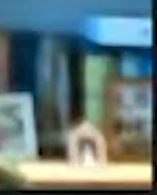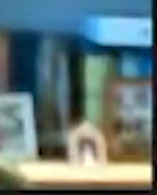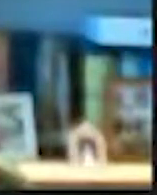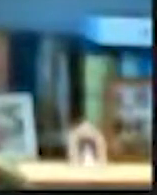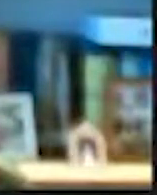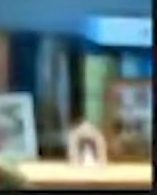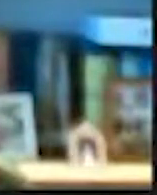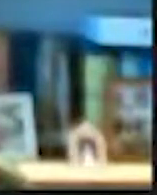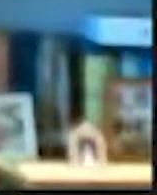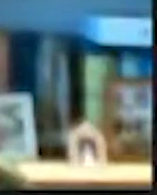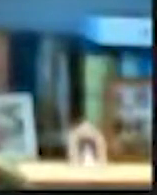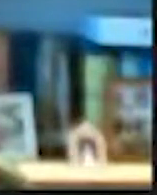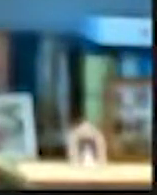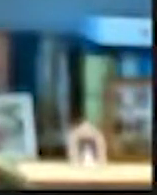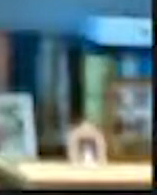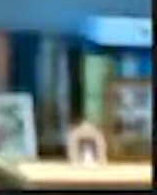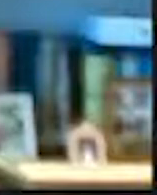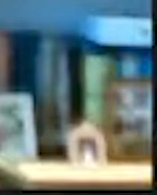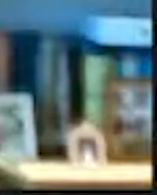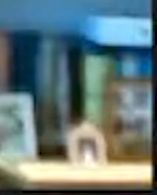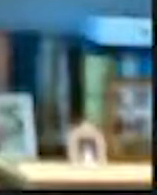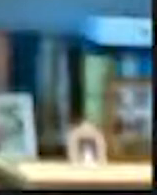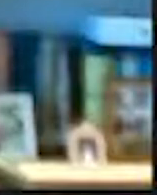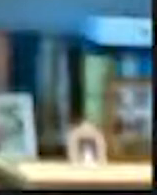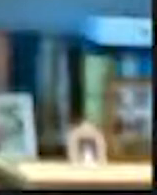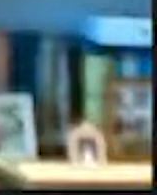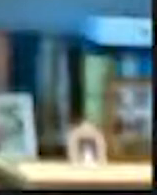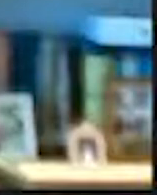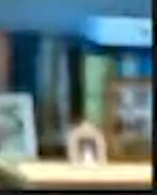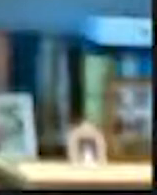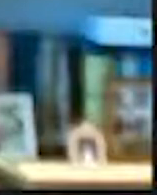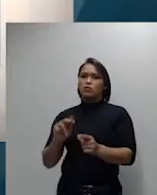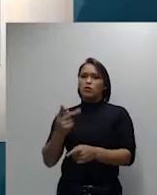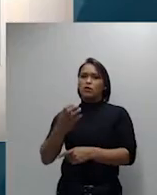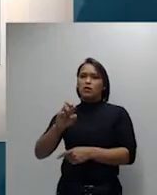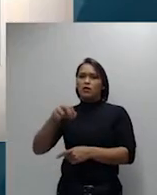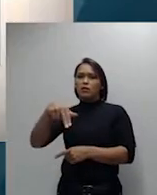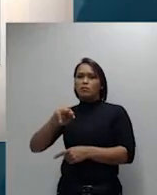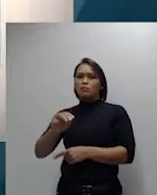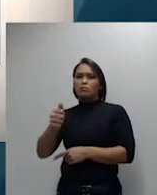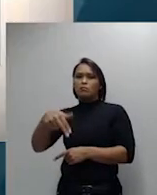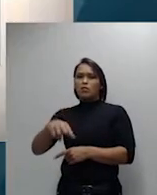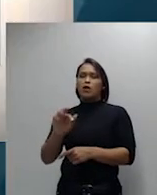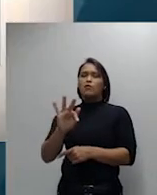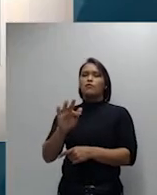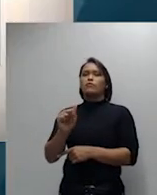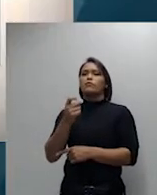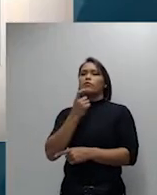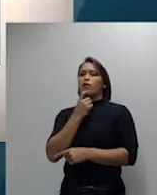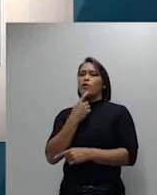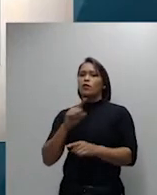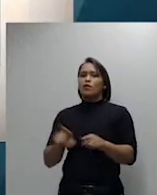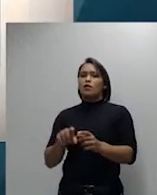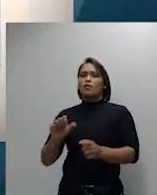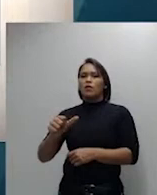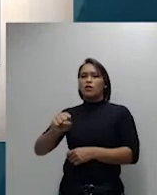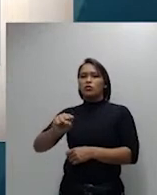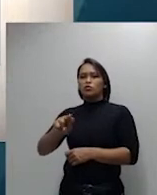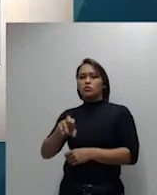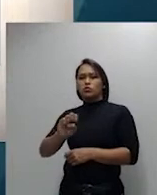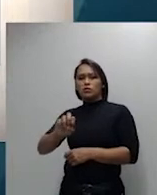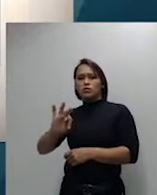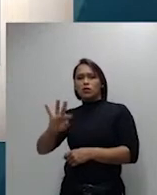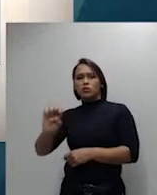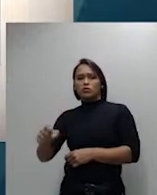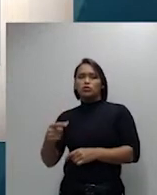na indisponibilidade de bens decretada em ação de improbidade, sob entendimento de que devem ser adotadas